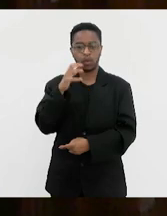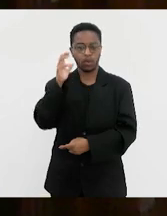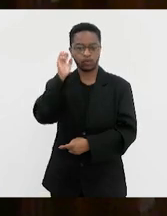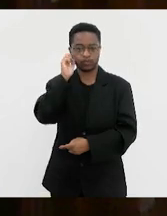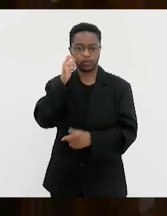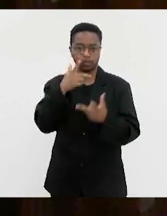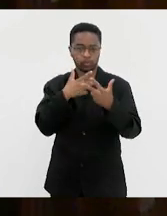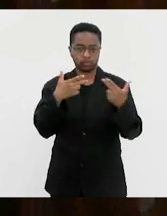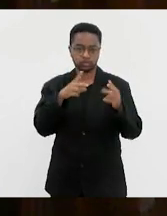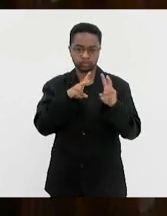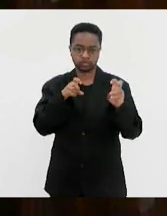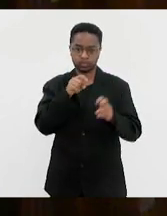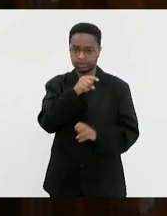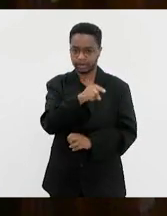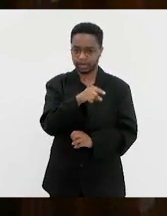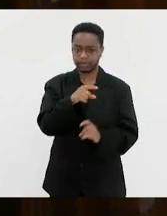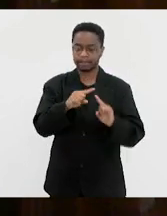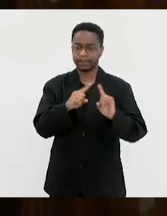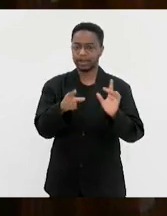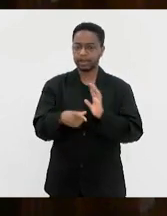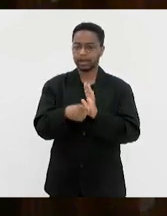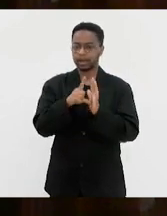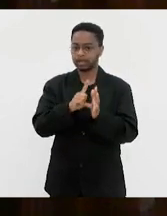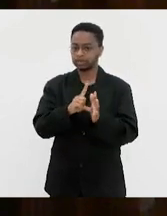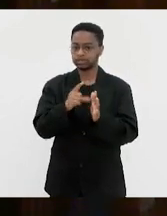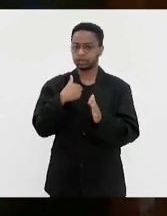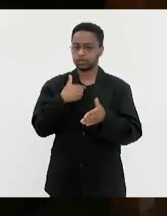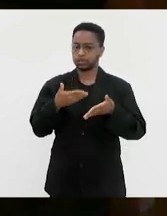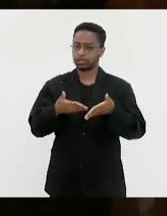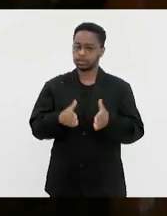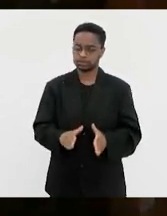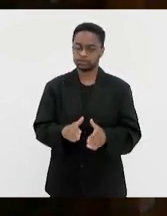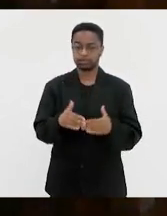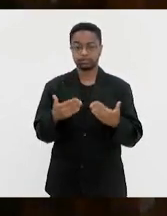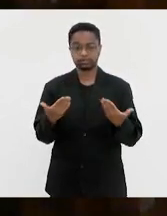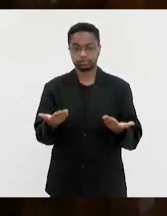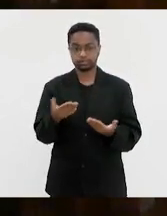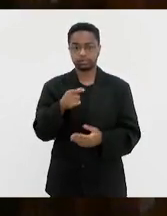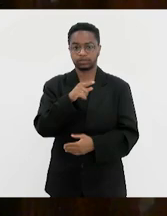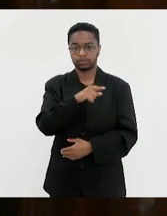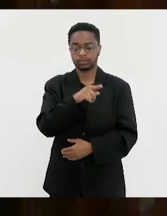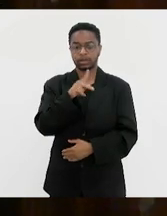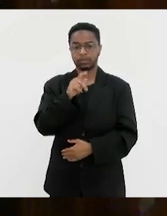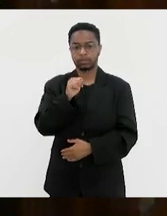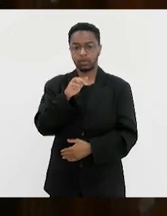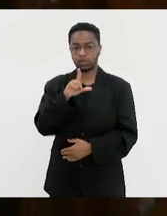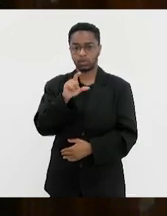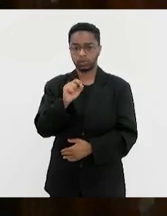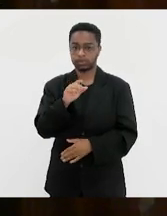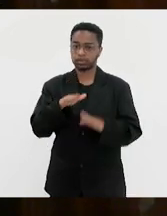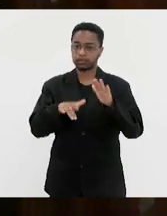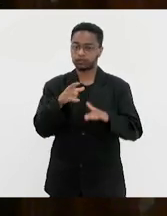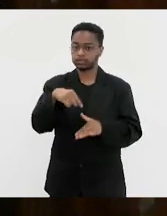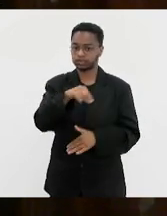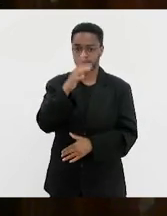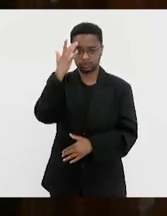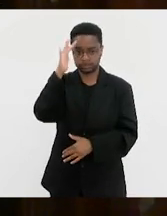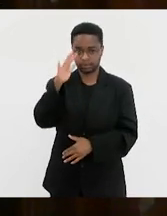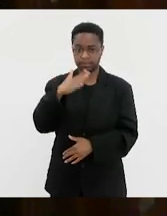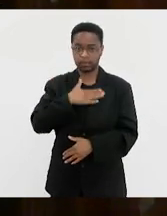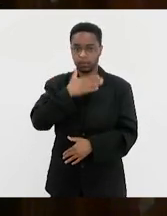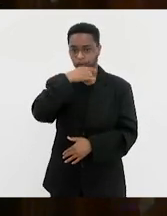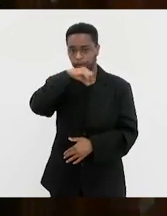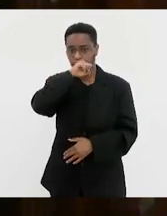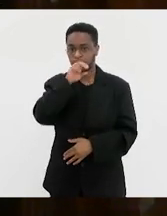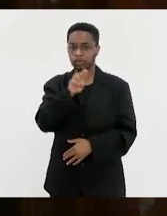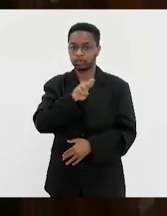coisas anteriores à minha existência. Então, o Paulo, talvez você não saiba, o nome do meu pai é Paulo Sérgio. E